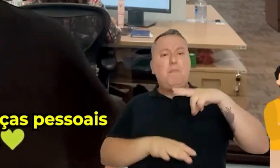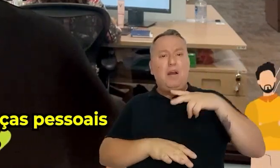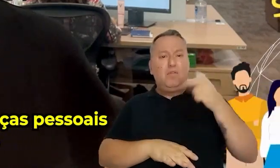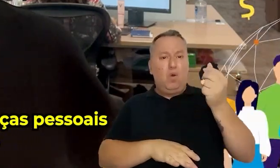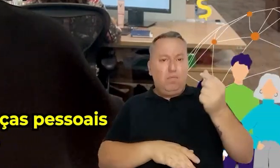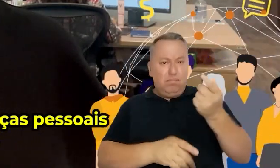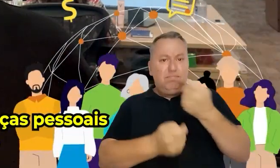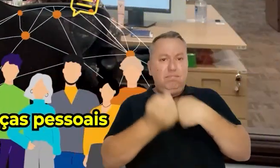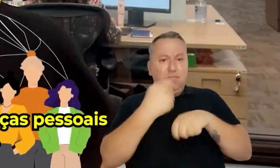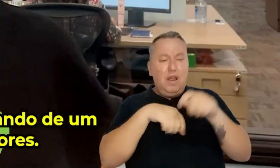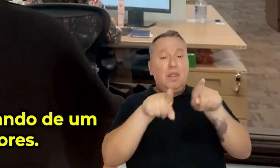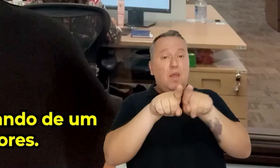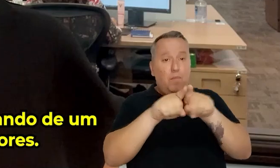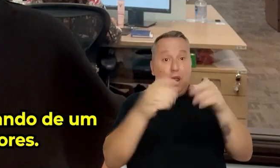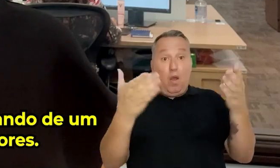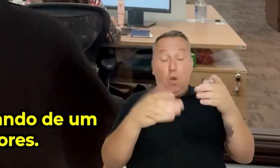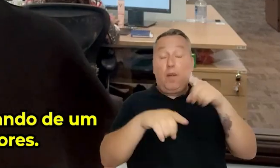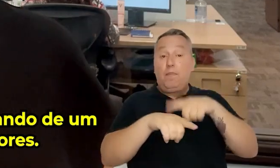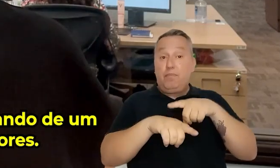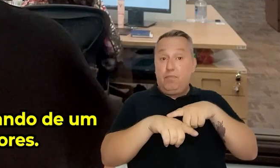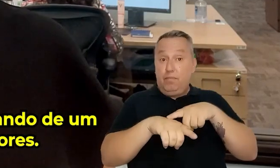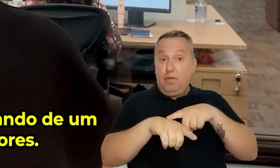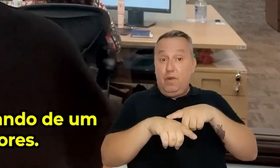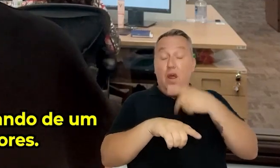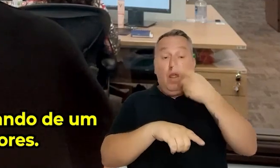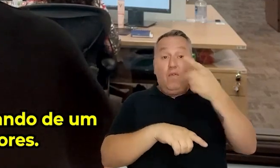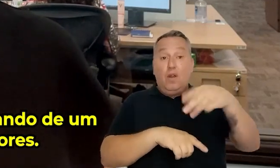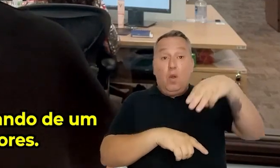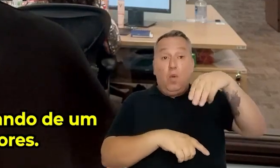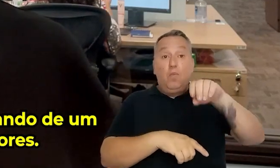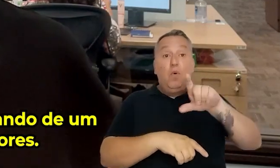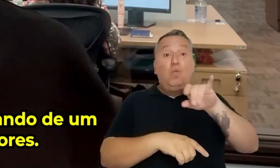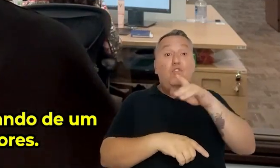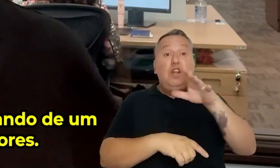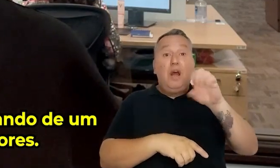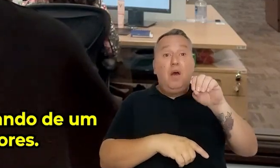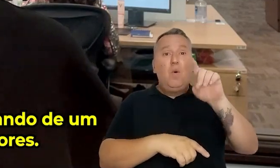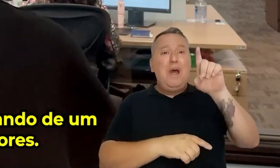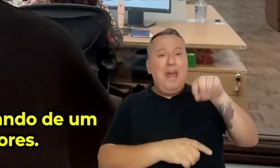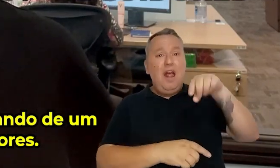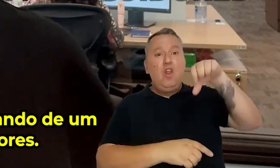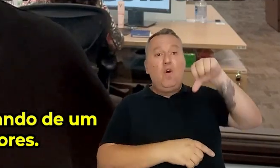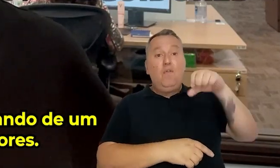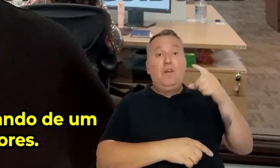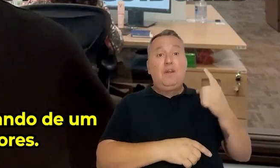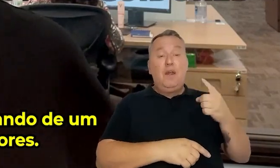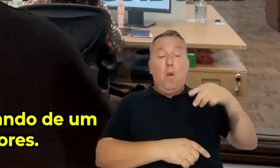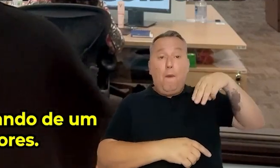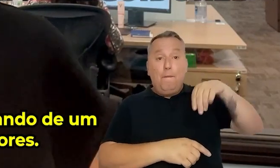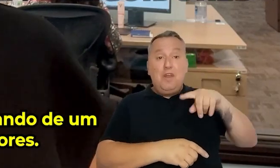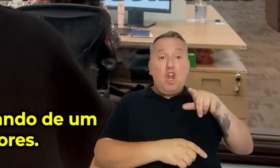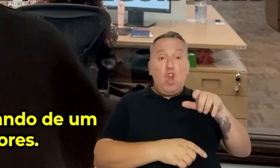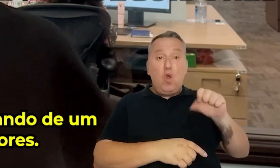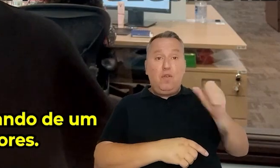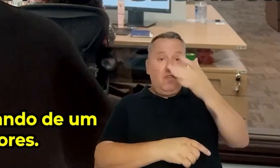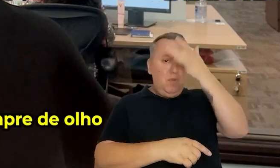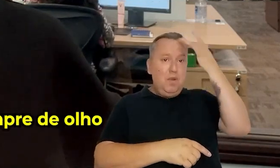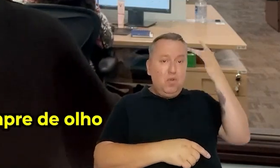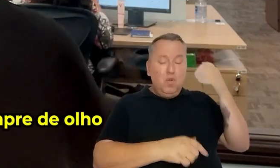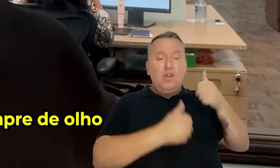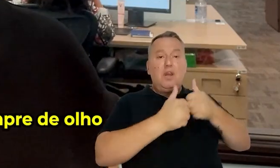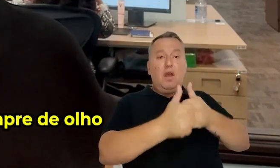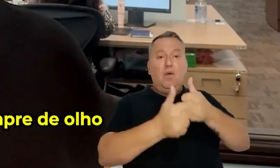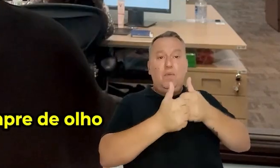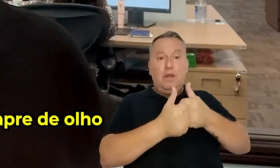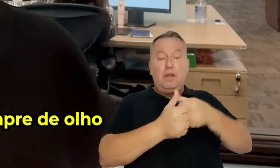dos produtos do momento. E quando eu digo multidões, eu tô falando de um público de 91 milhões de seguidores.